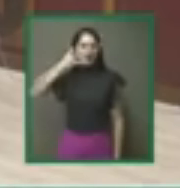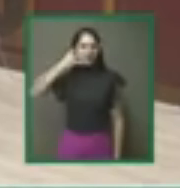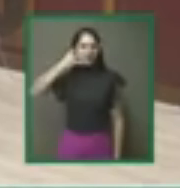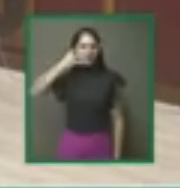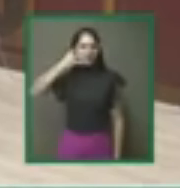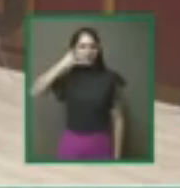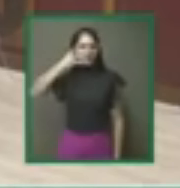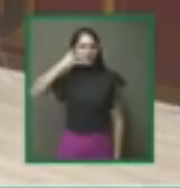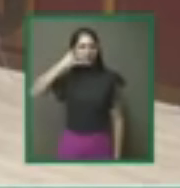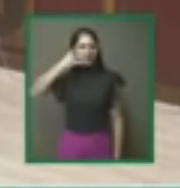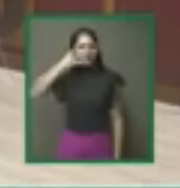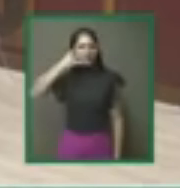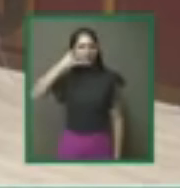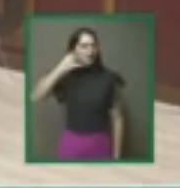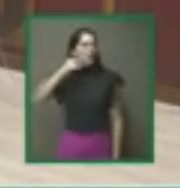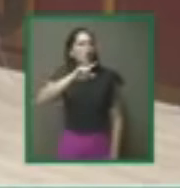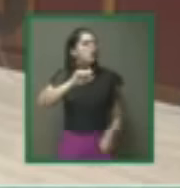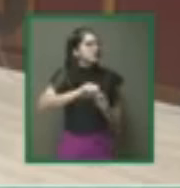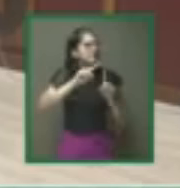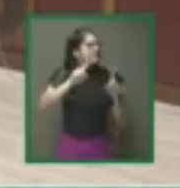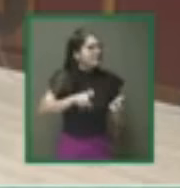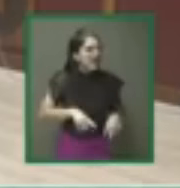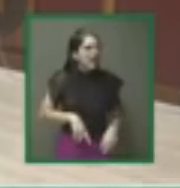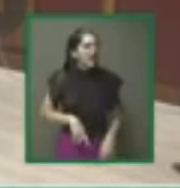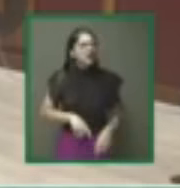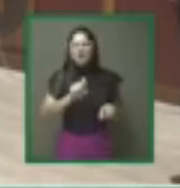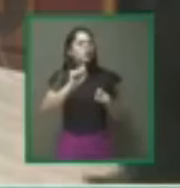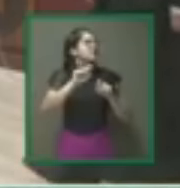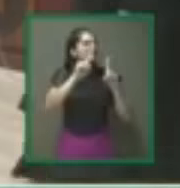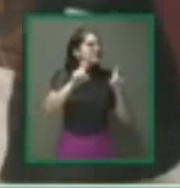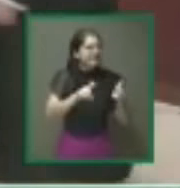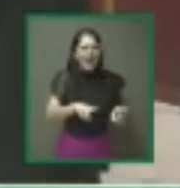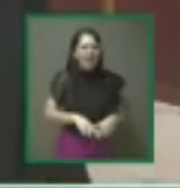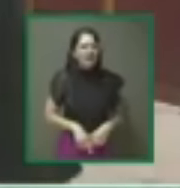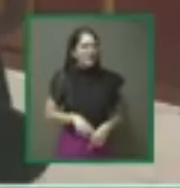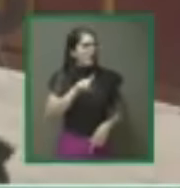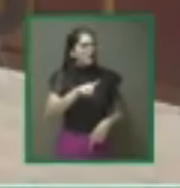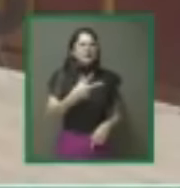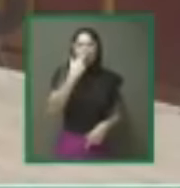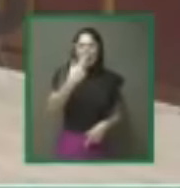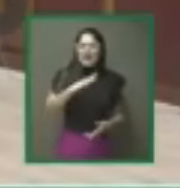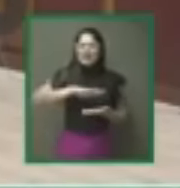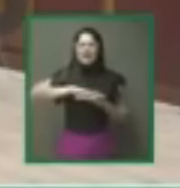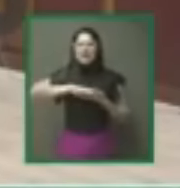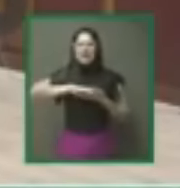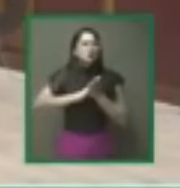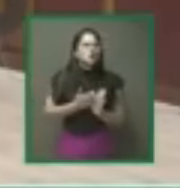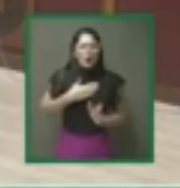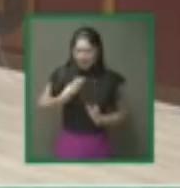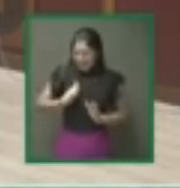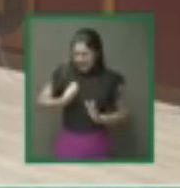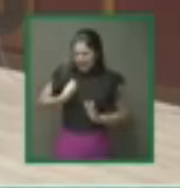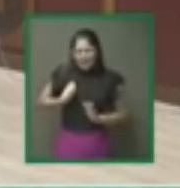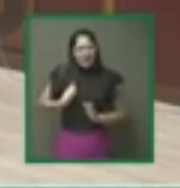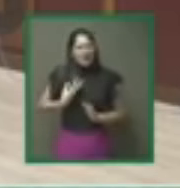dele: o que foi que você fez, seu desgraçado? Mas você acabou com a minha vida. E aí